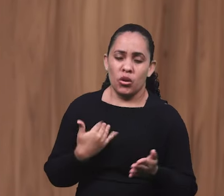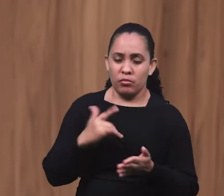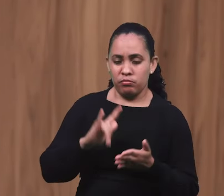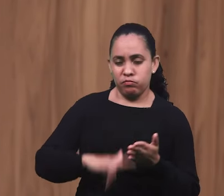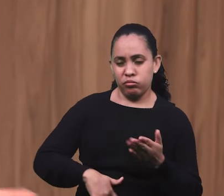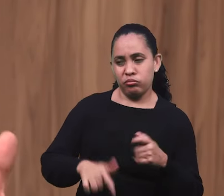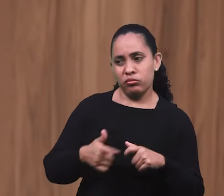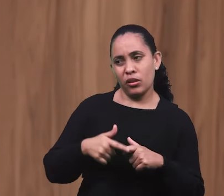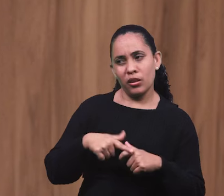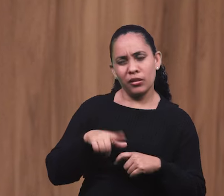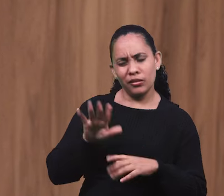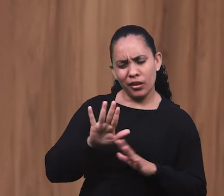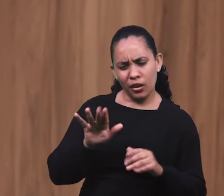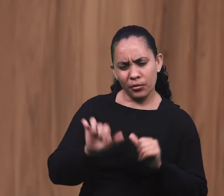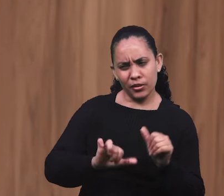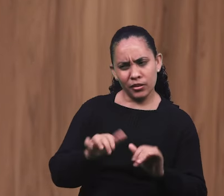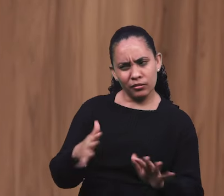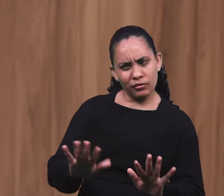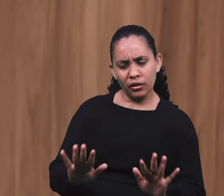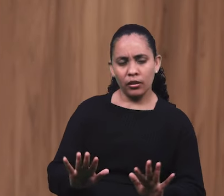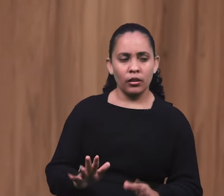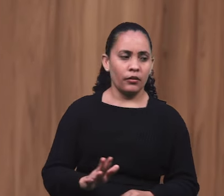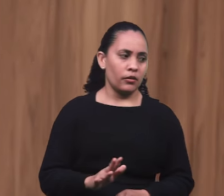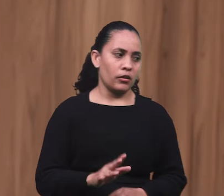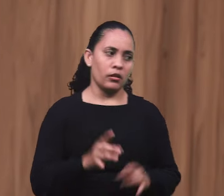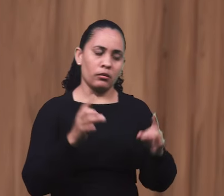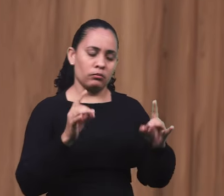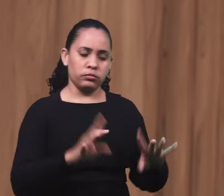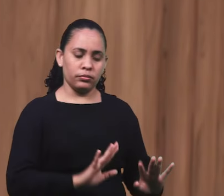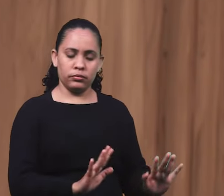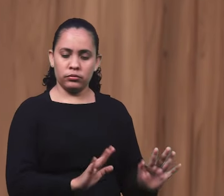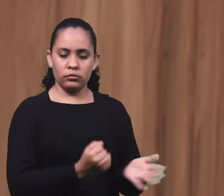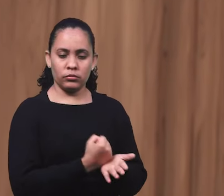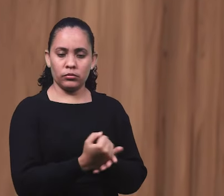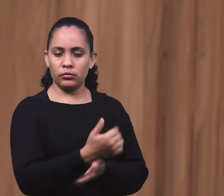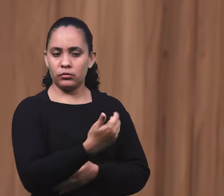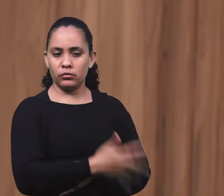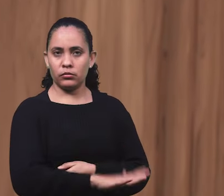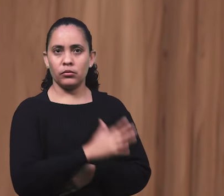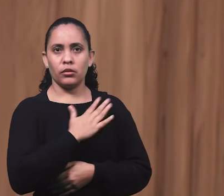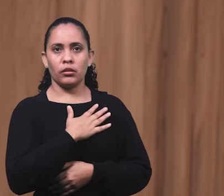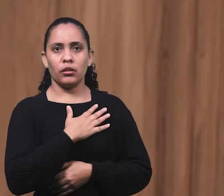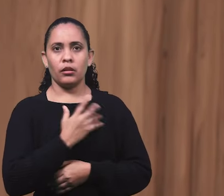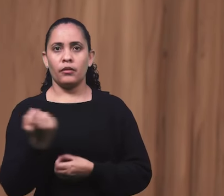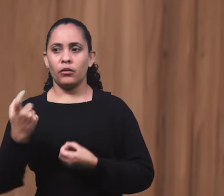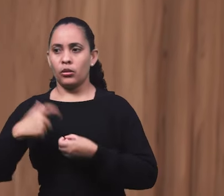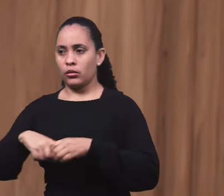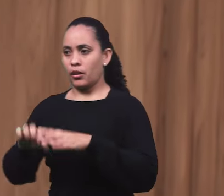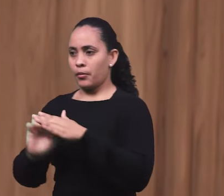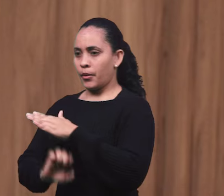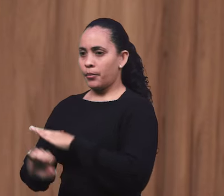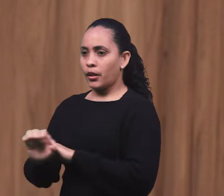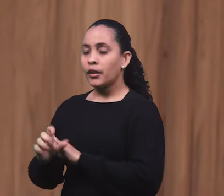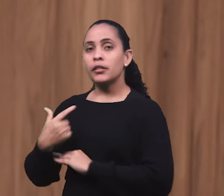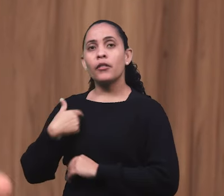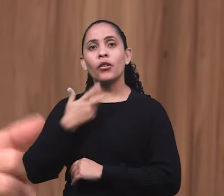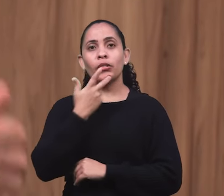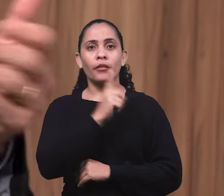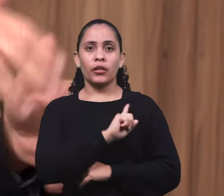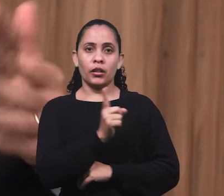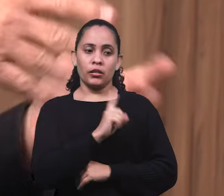não pode ser bem essa e tal. Eu falei, cara, ó, tô fora. Moral da história, eu voltei para a empresa, assim, ó, ganhamos, mas não